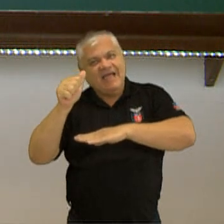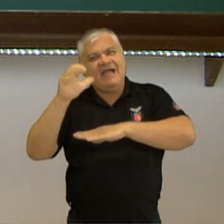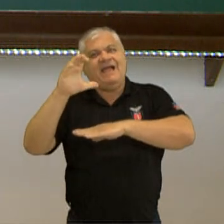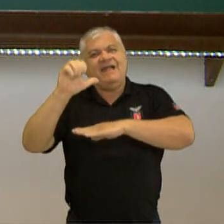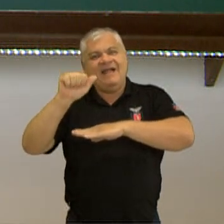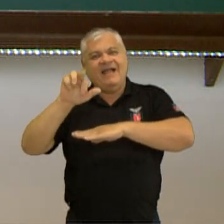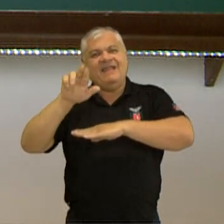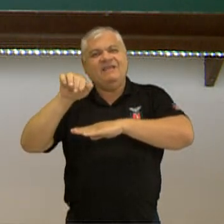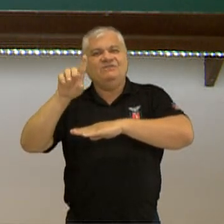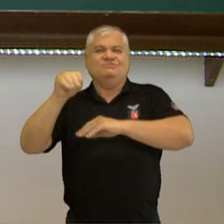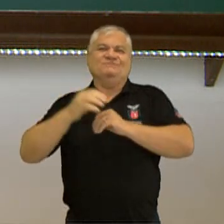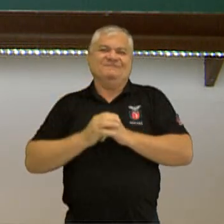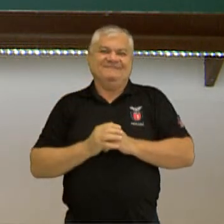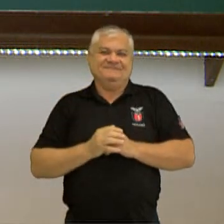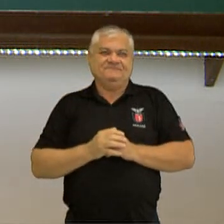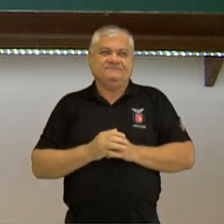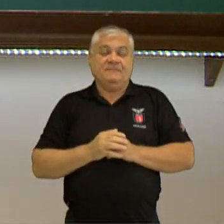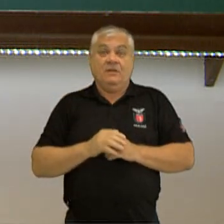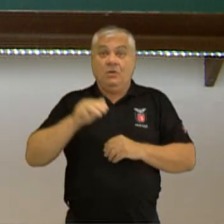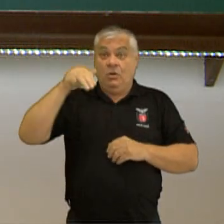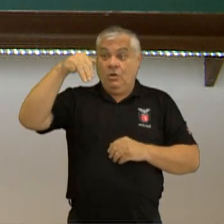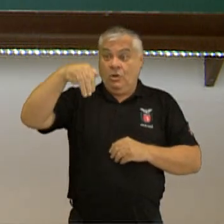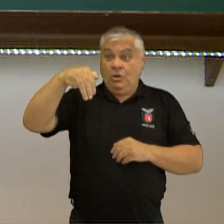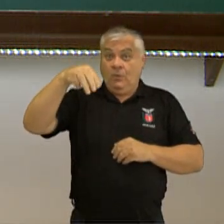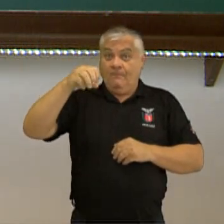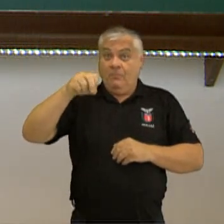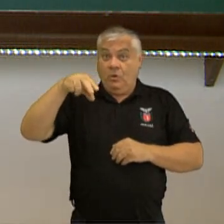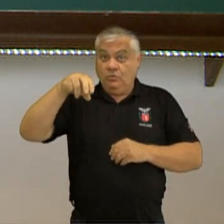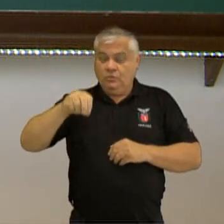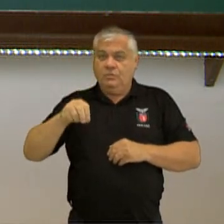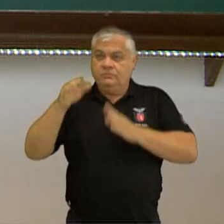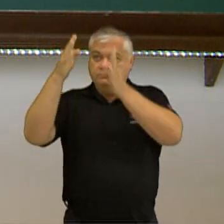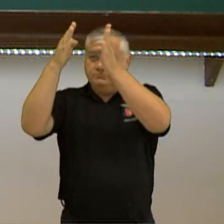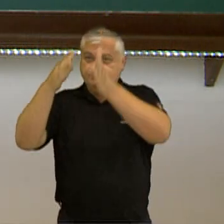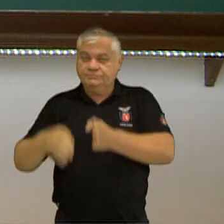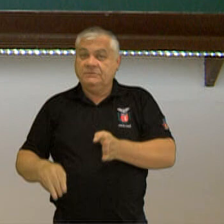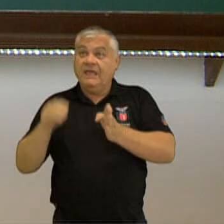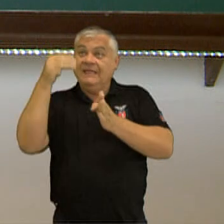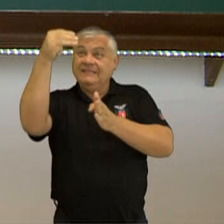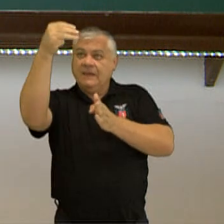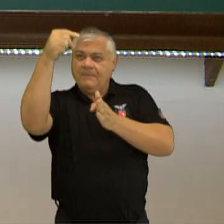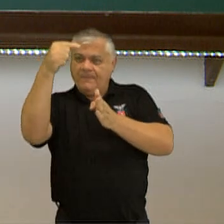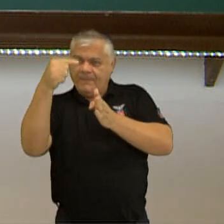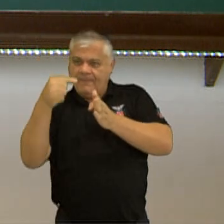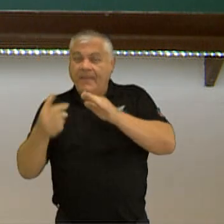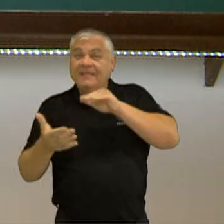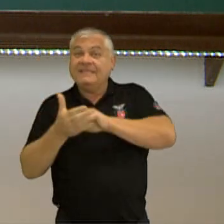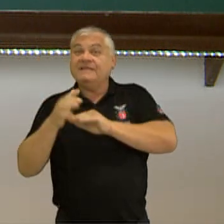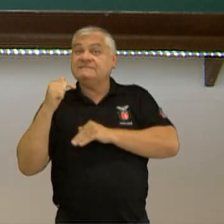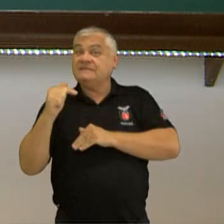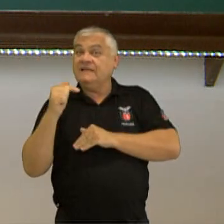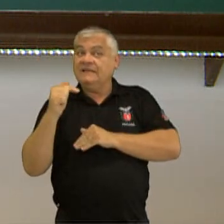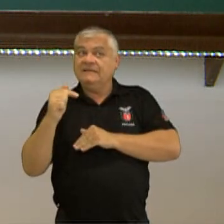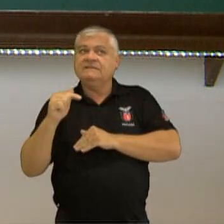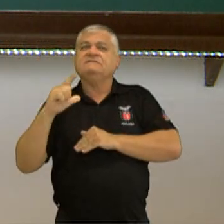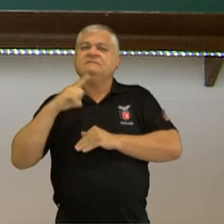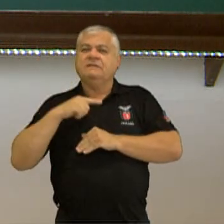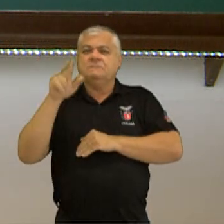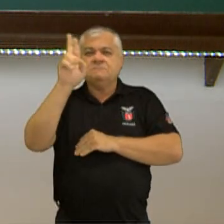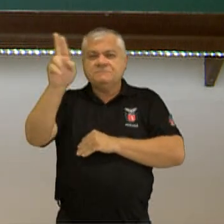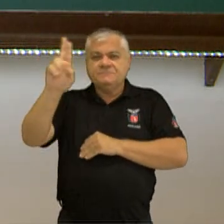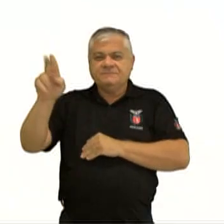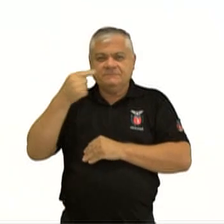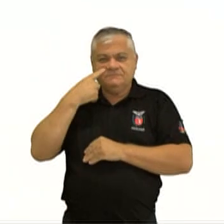Os monossacarídeos, gente, nós temos aqueles com 3 até 7 carbonos, trioses, tetroses,